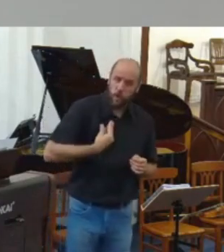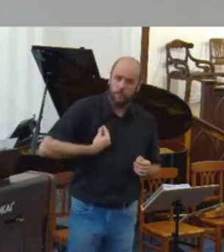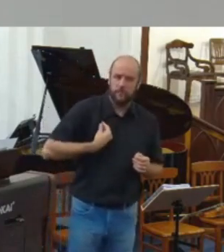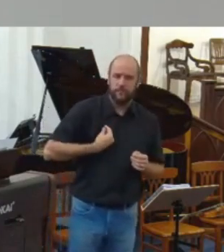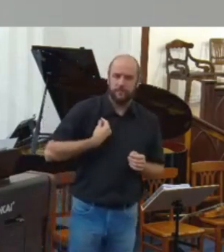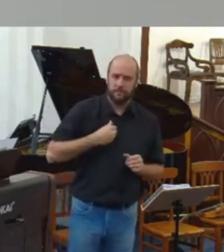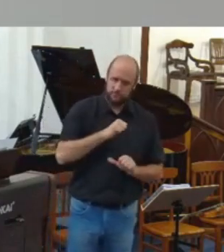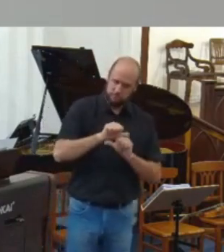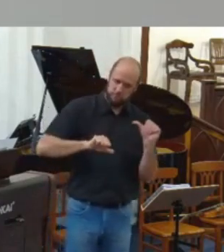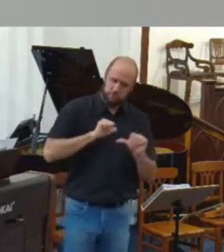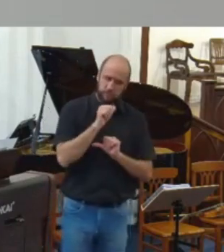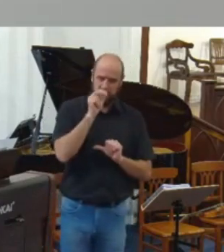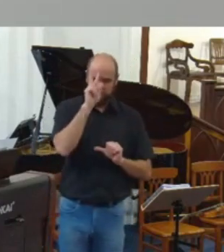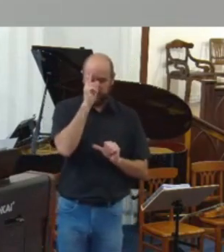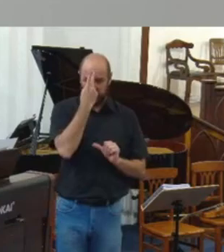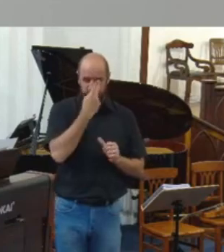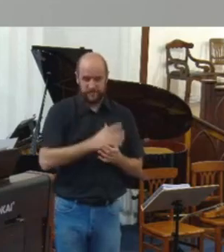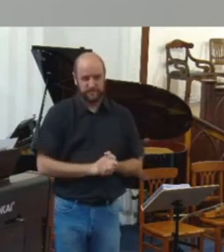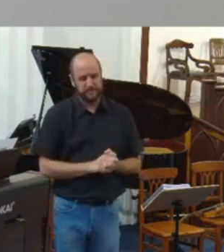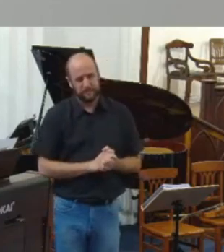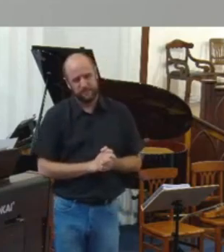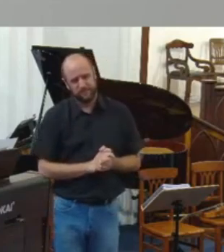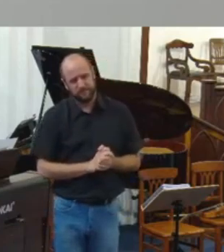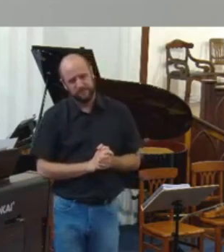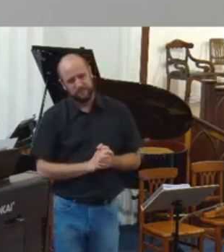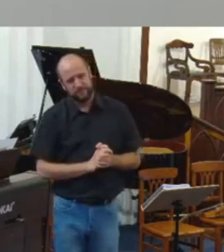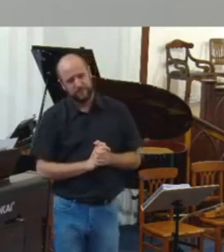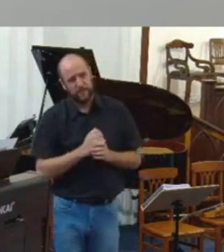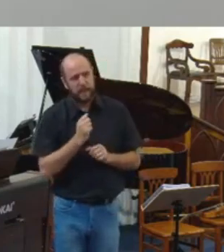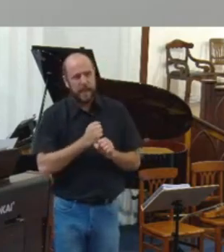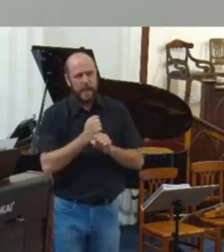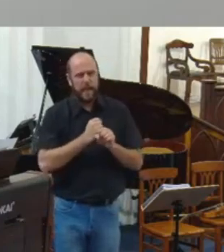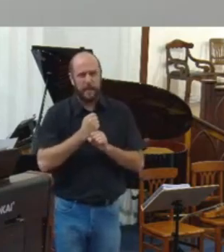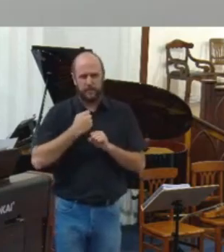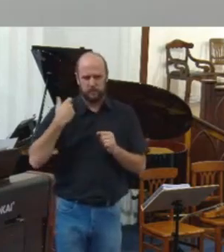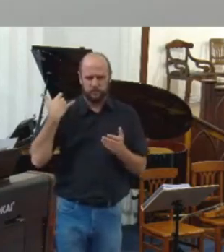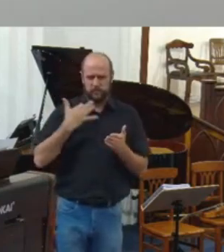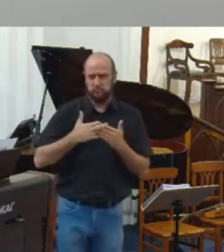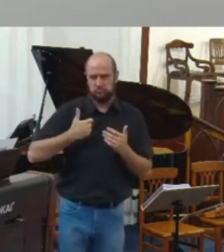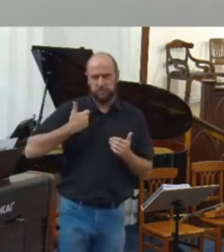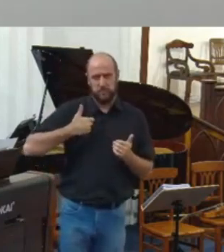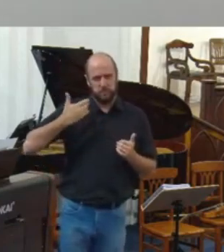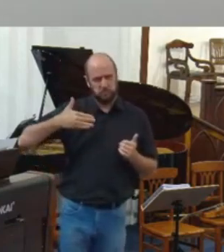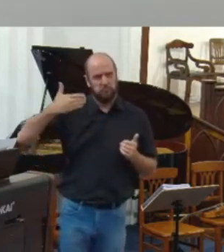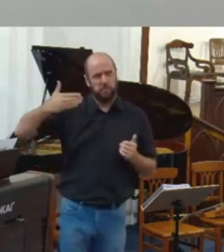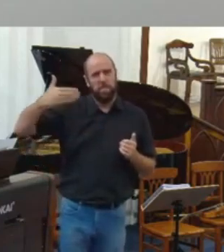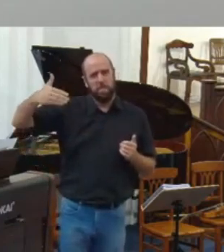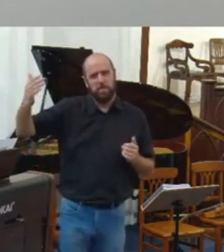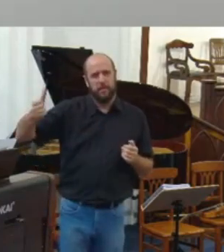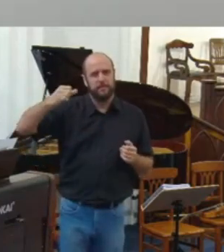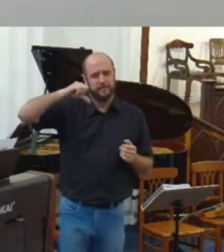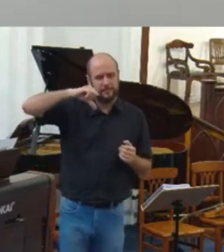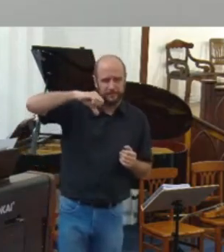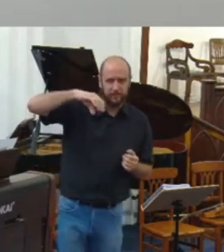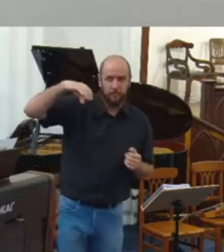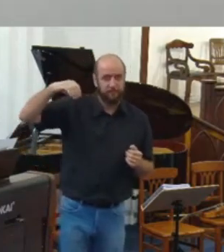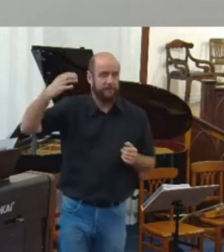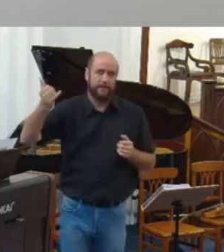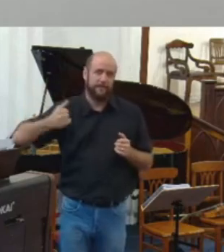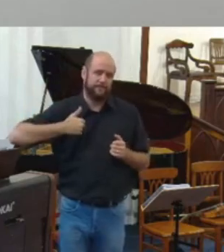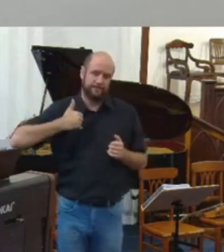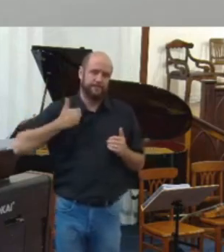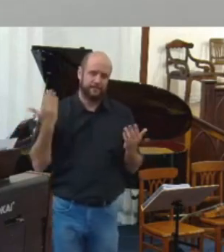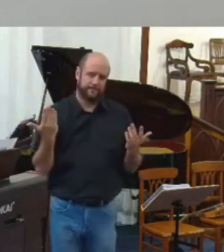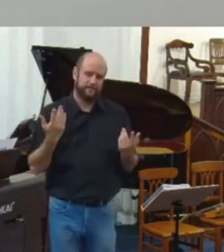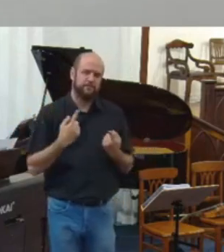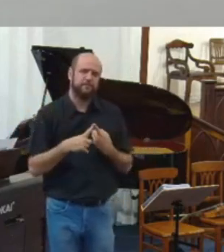veio na conversão. Daqui a alguns anos eu vou ter 70, 80, 90 anos, mas provavelmente eu terei